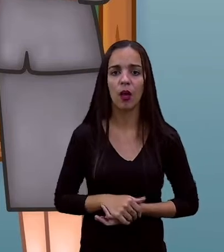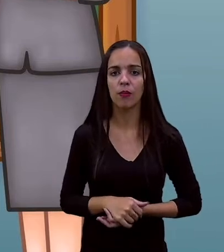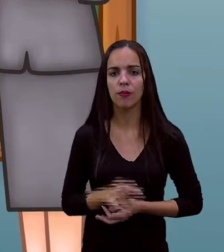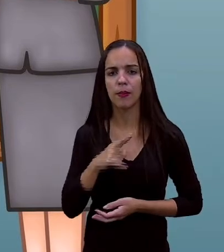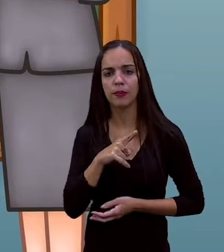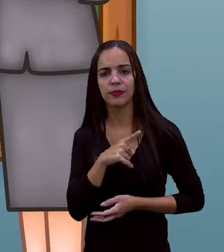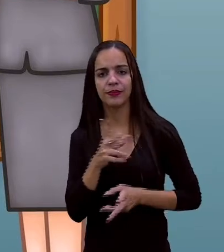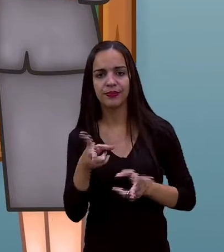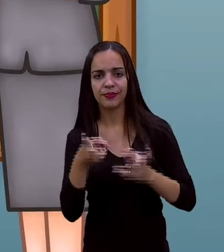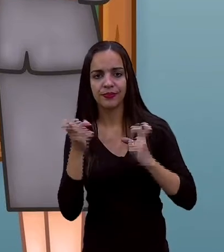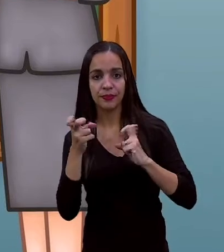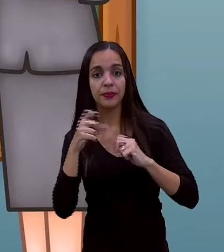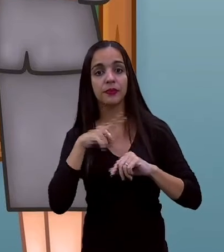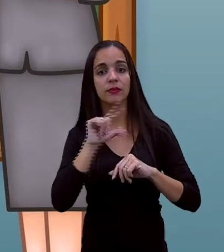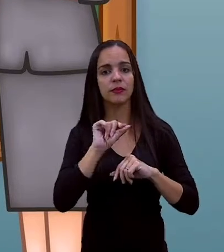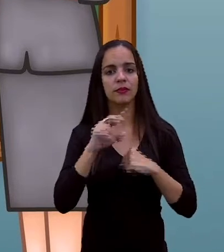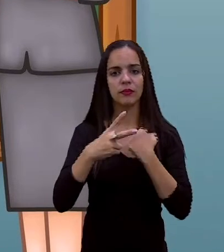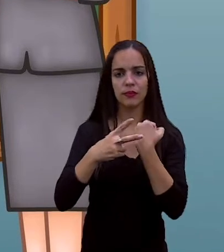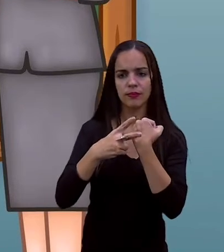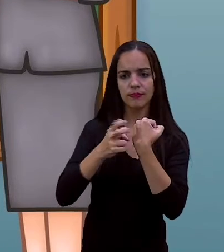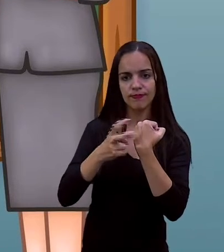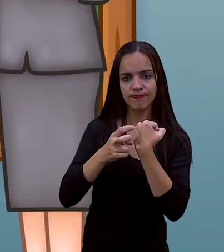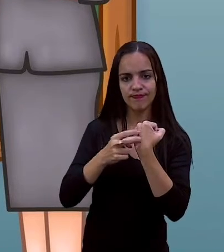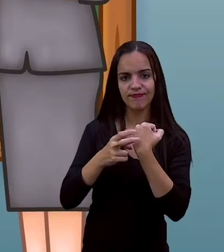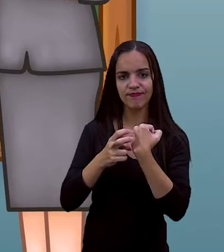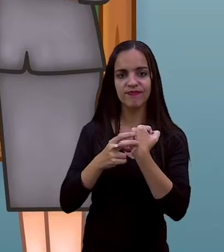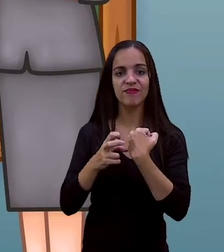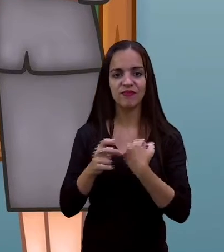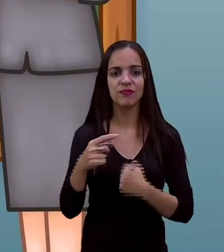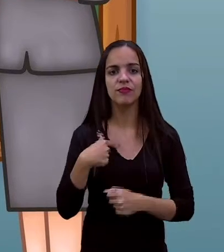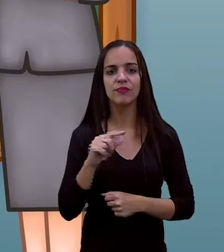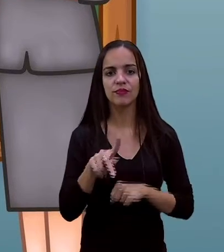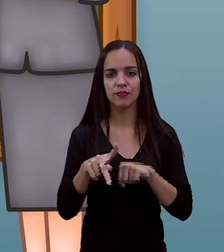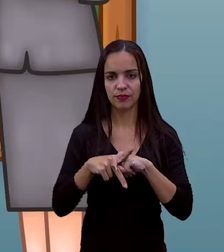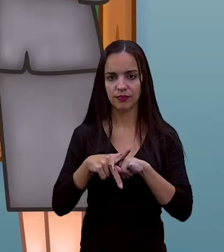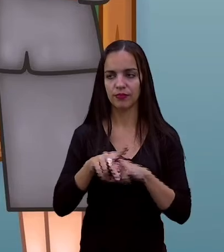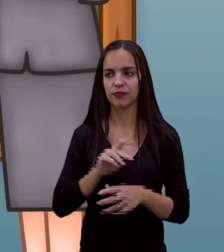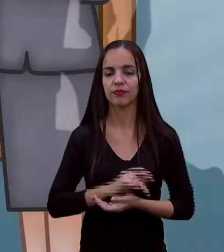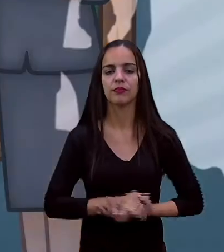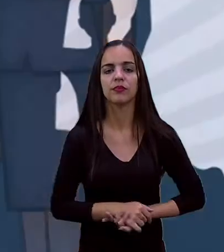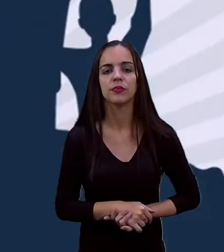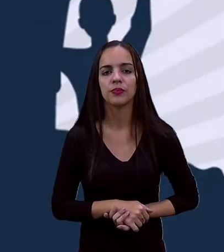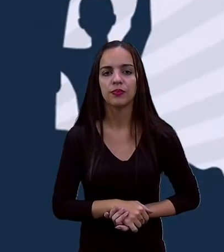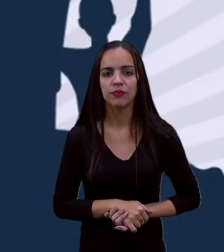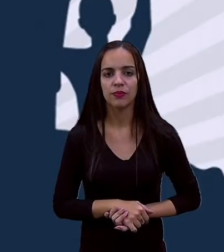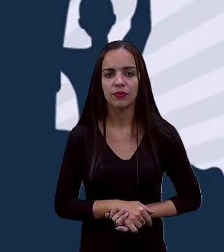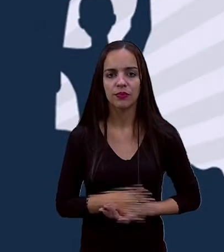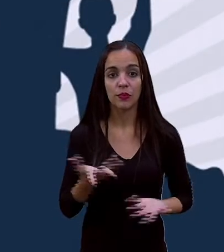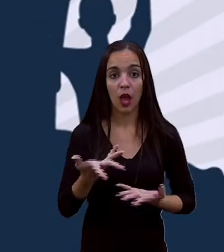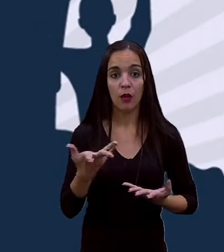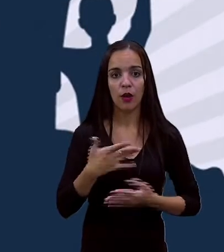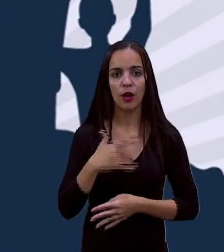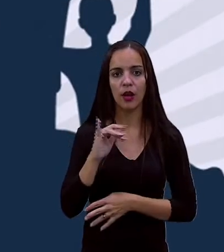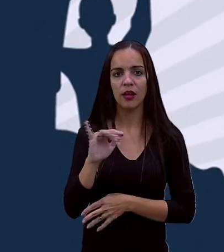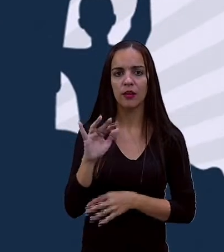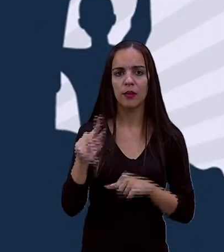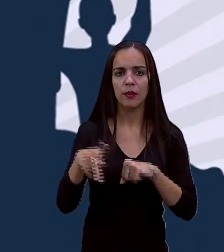veio antes do verbo, é próclise. Muito bem. Quarta regrinha, são com os